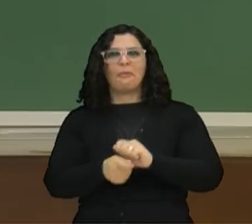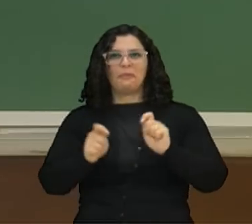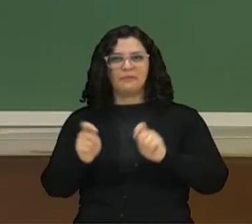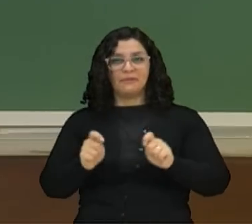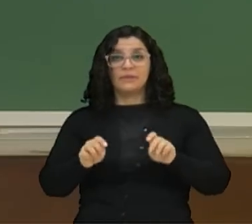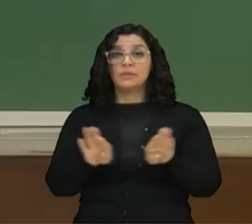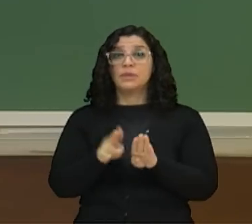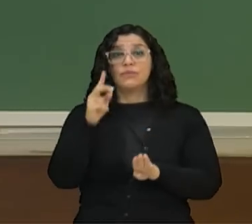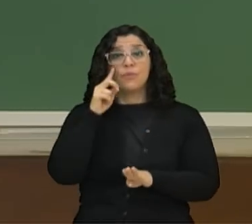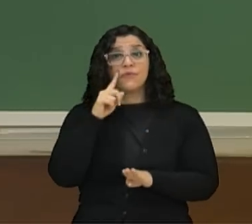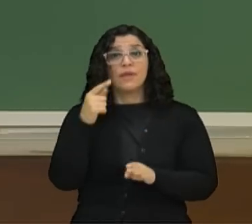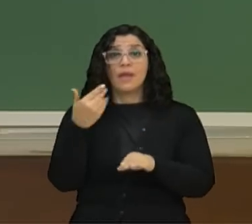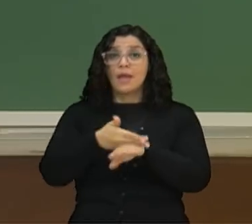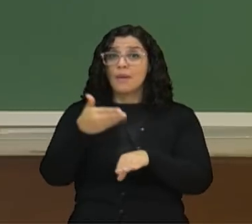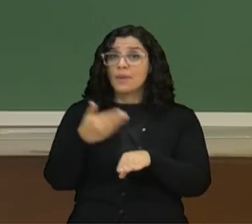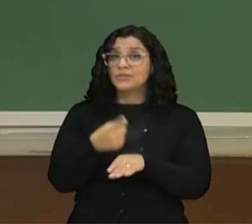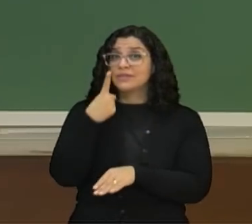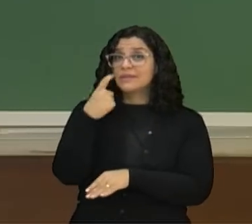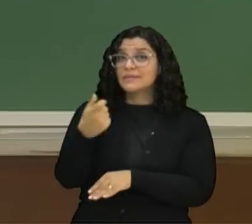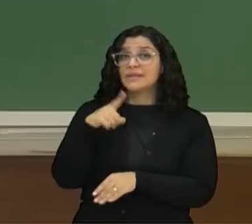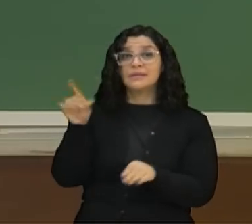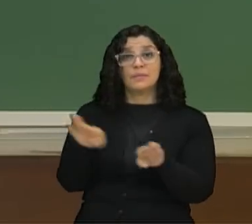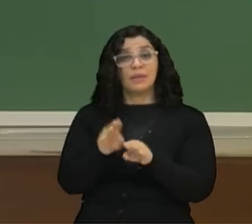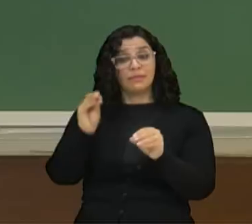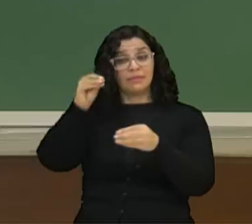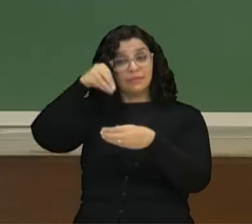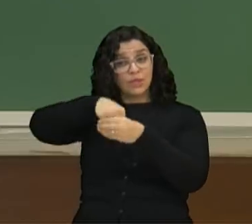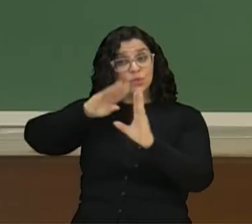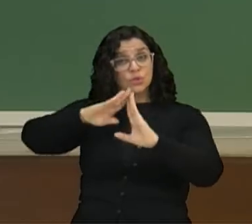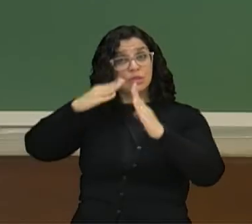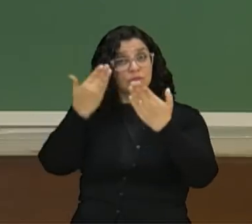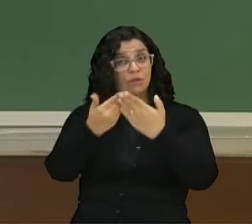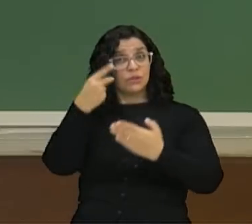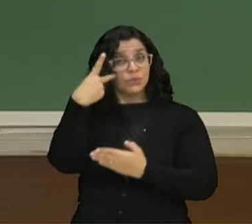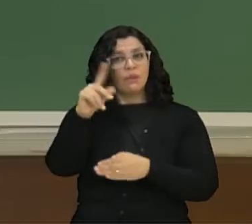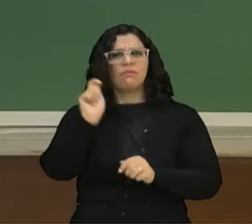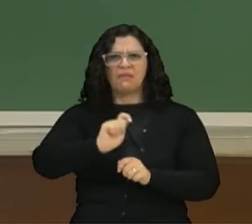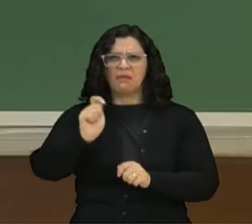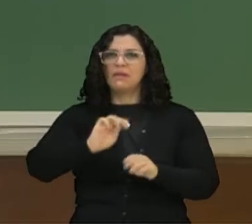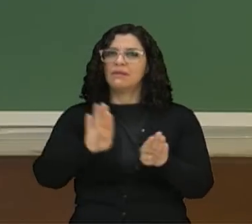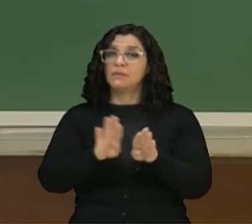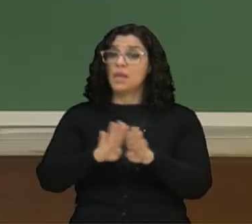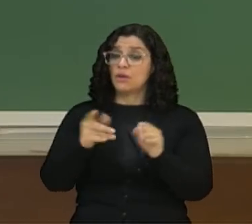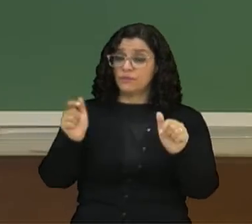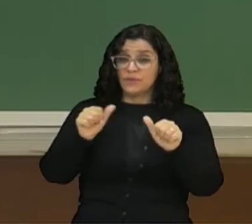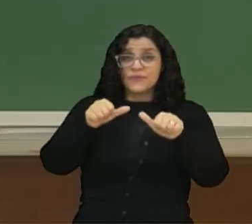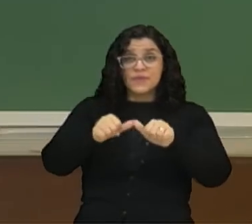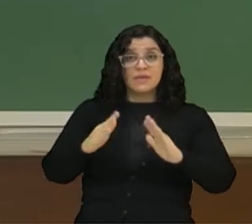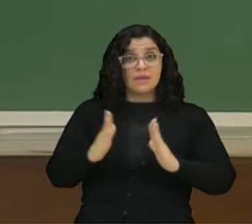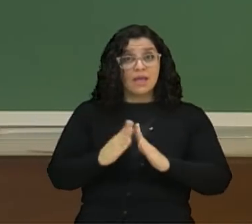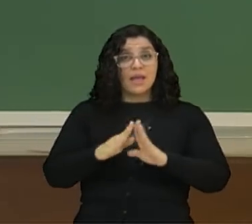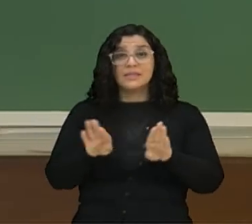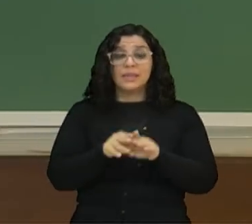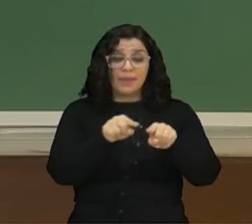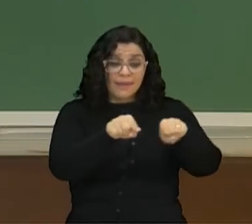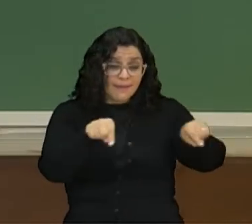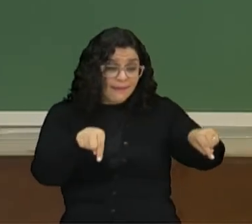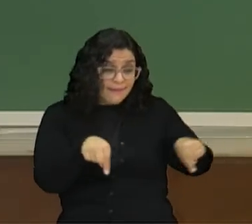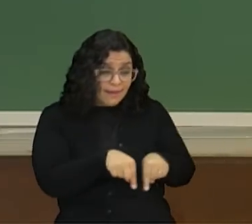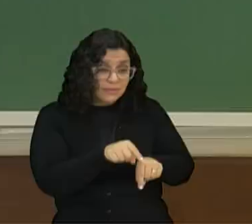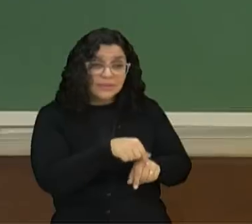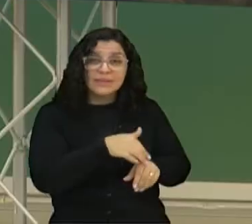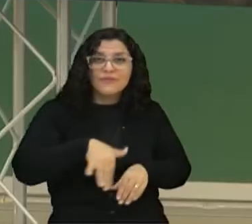vocês vão ver uma prática bem interessante que pode acontecer na escola de vocês. E agora que vocês estão mais em casa, até no pátio da casa de